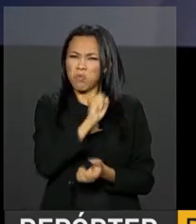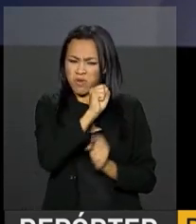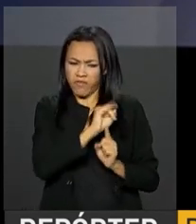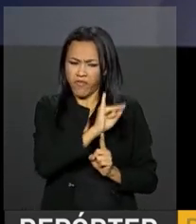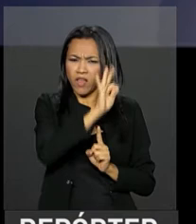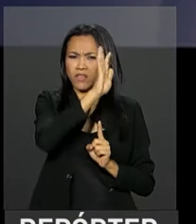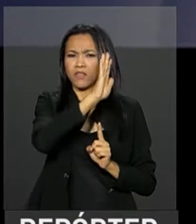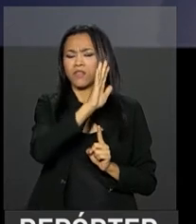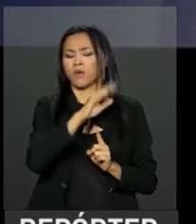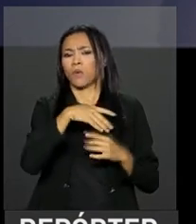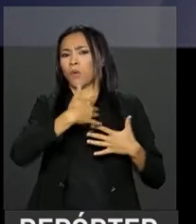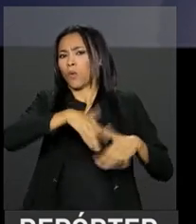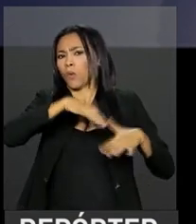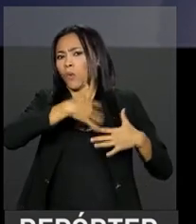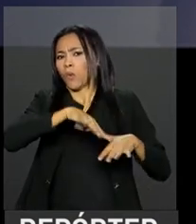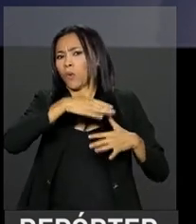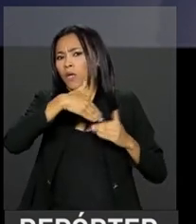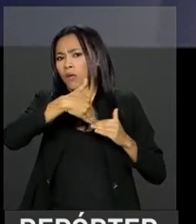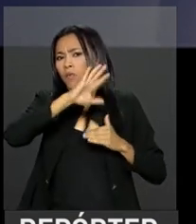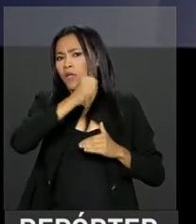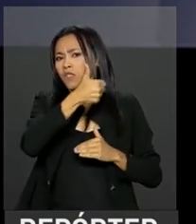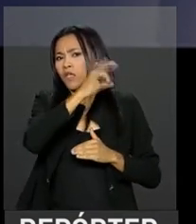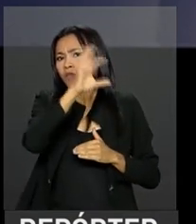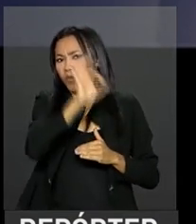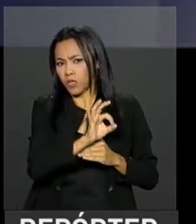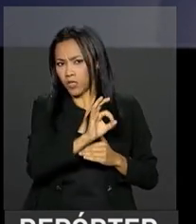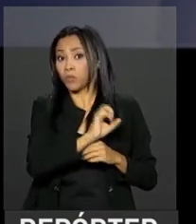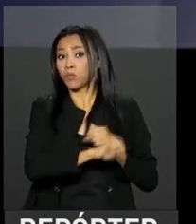já ultrapassava os 10% ao ano.